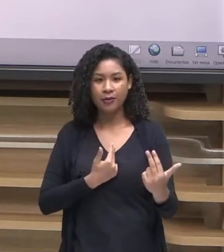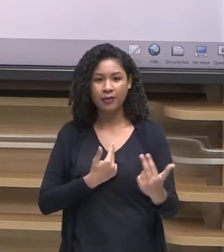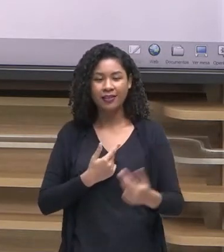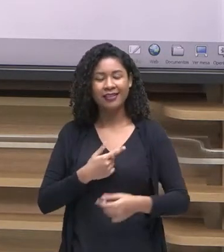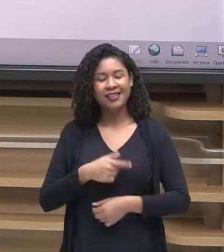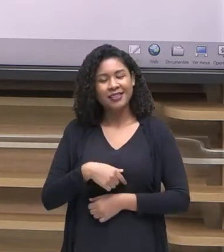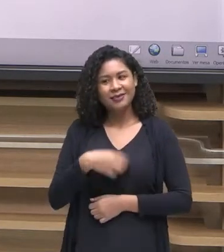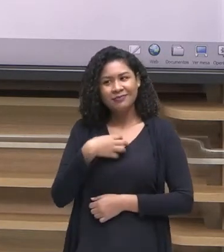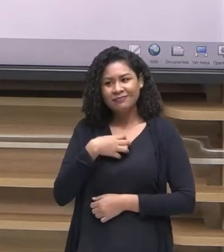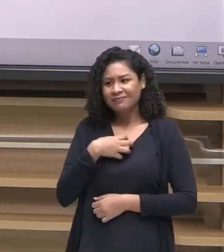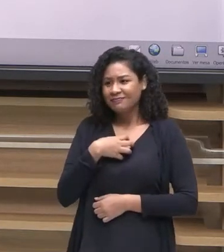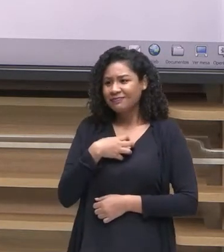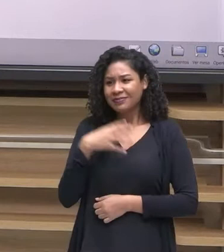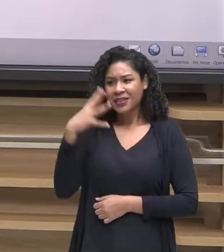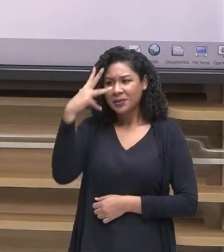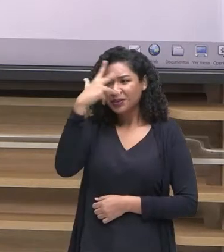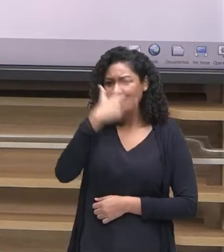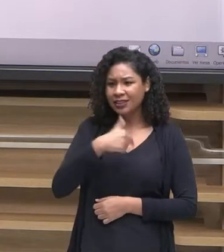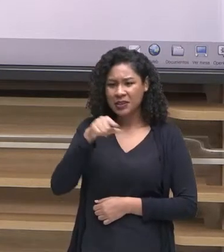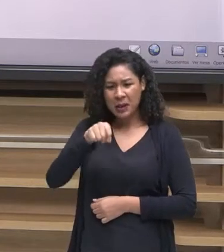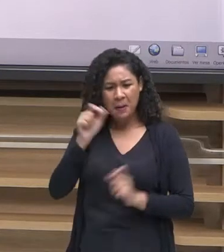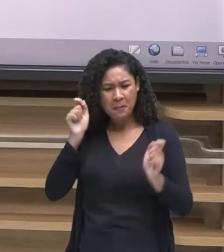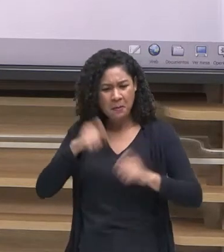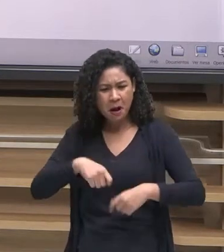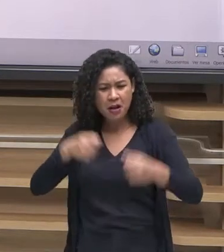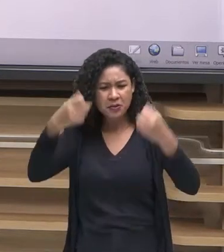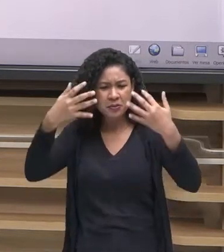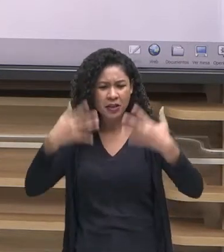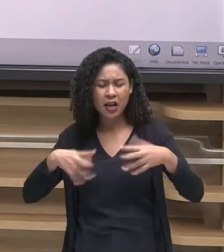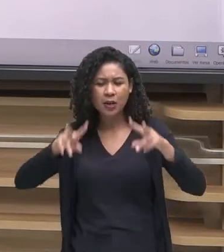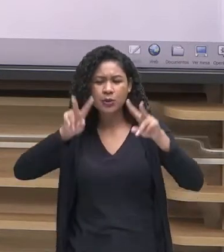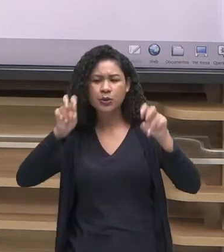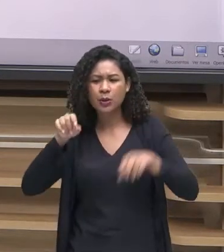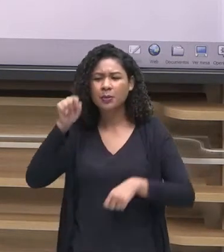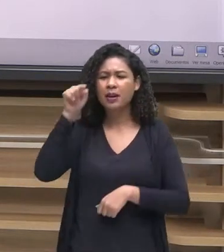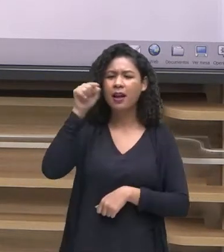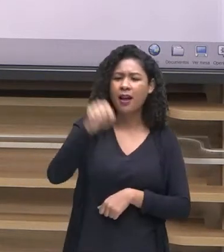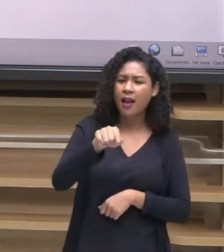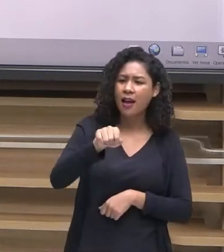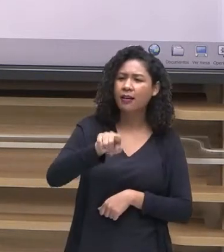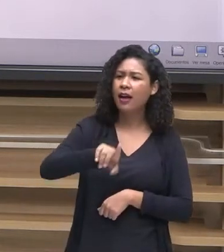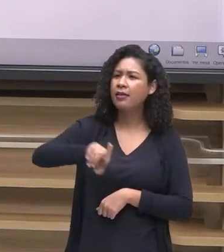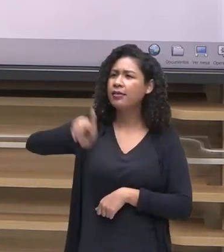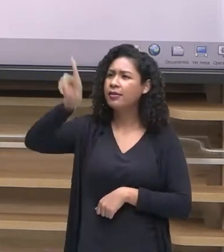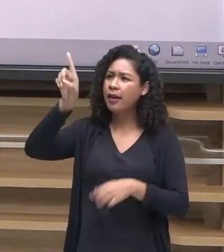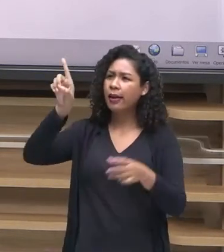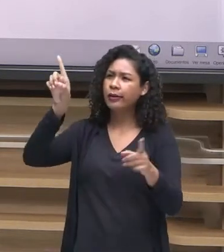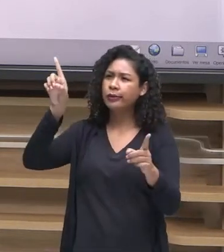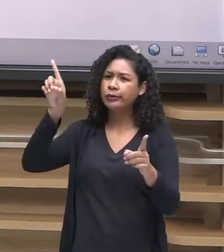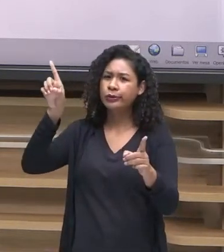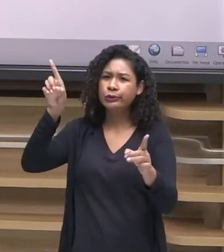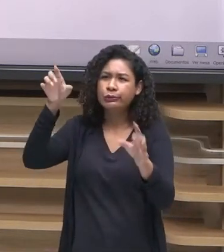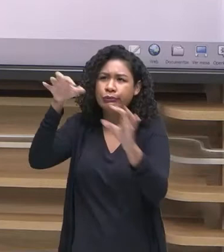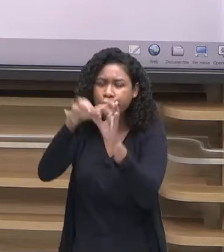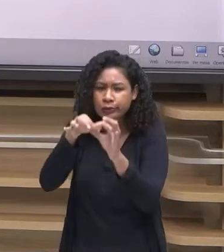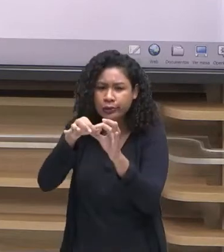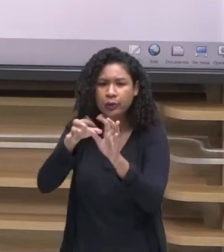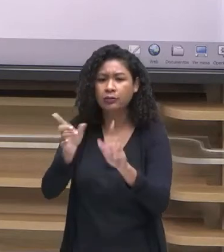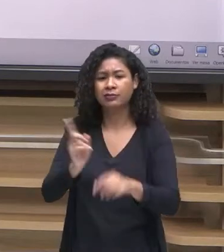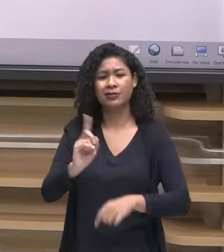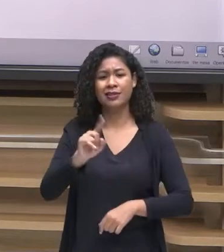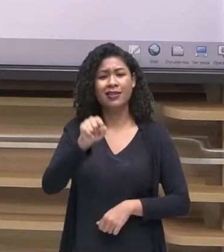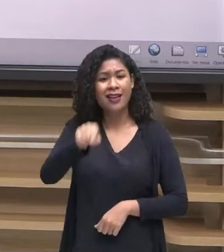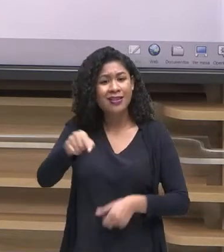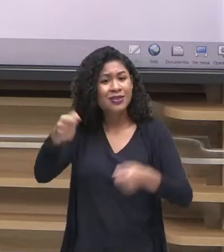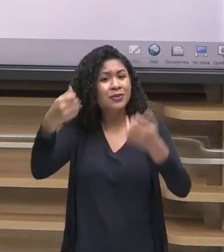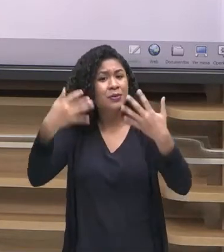falar da relação dela com Deus, mas ela estendeu essa relação para o outro, para a solidariedade com os outros, da comunidade